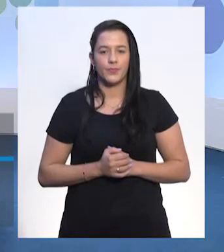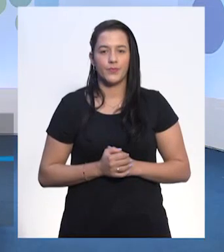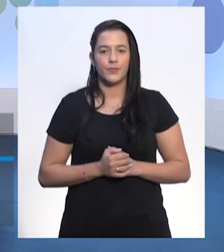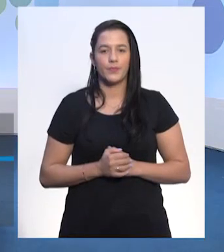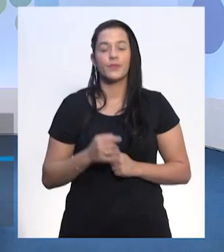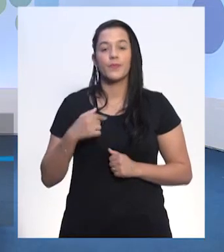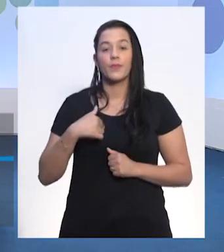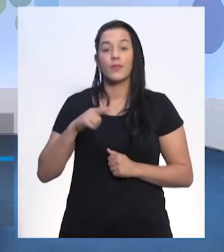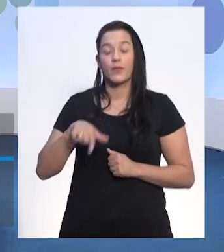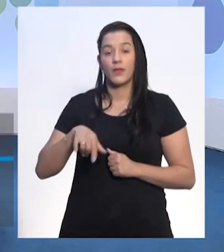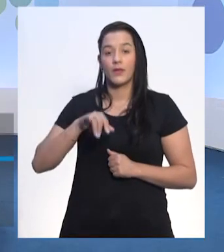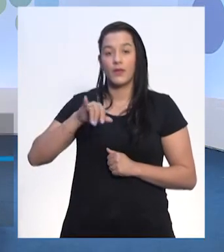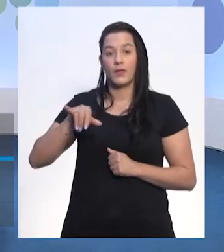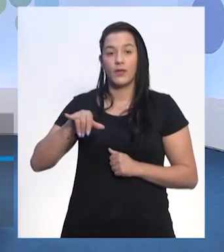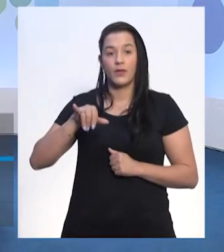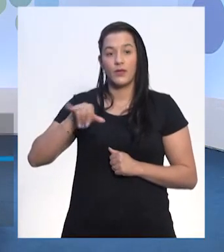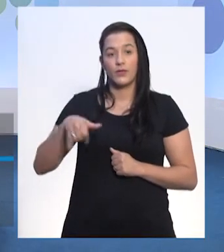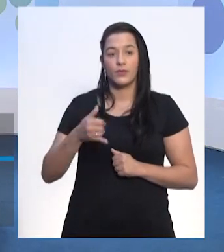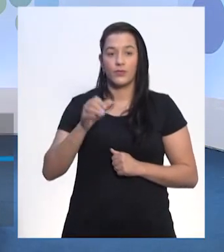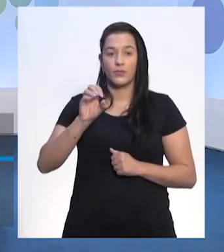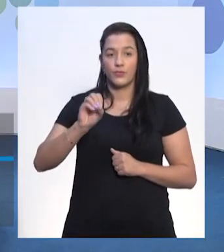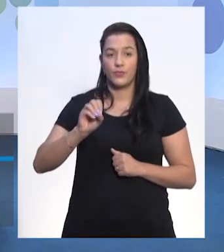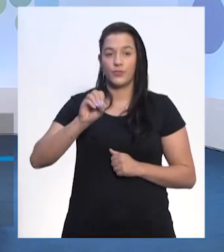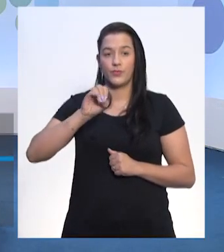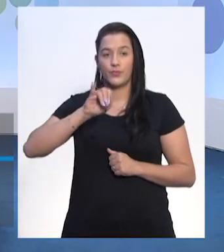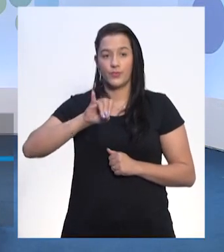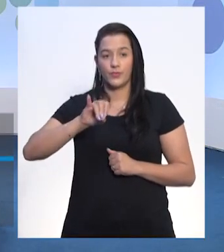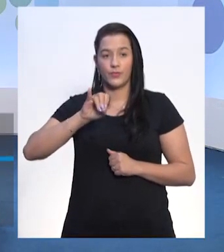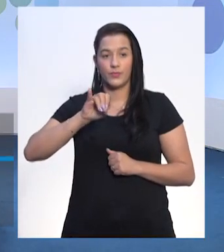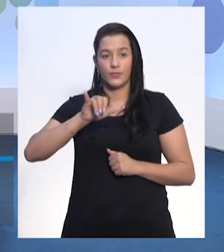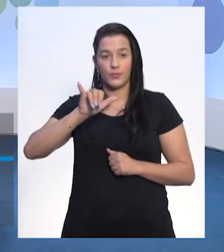A Joyce, com Y.